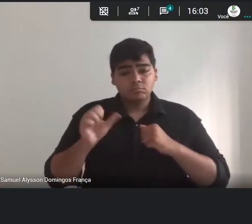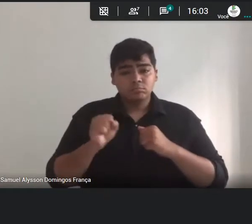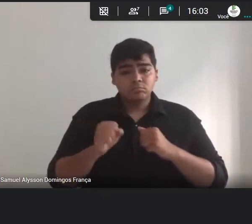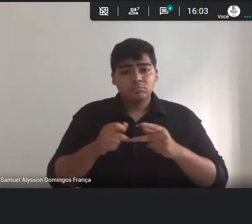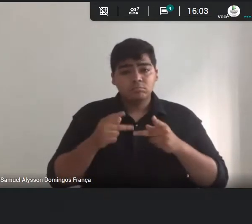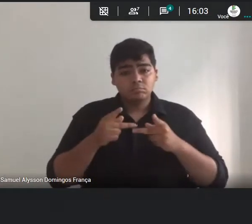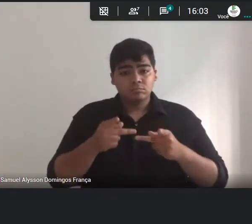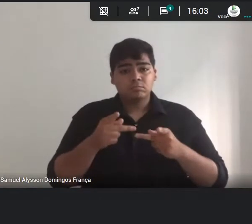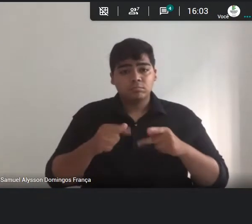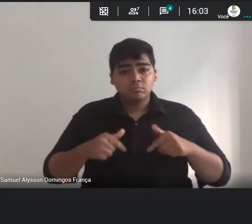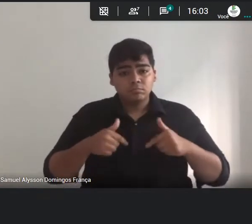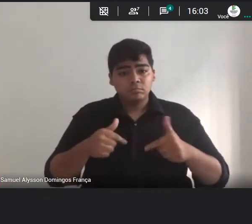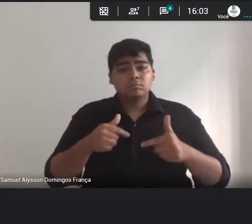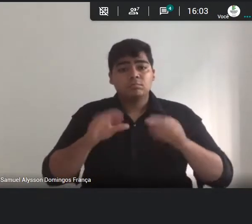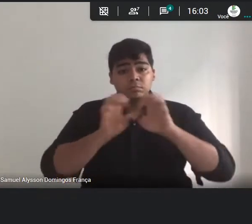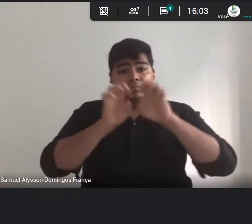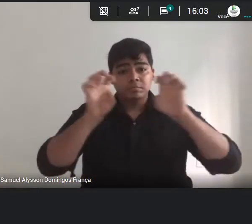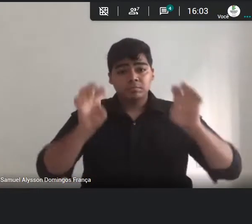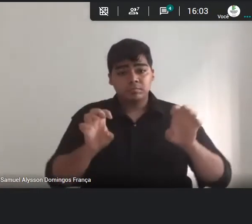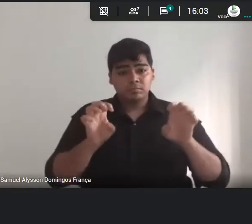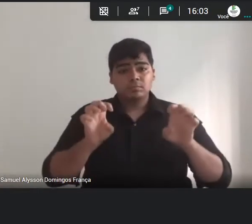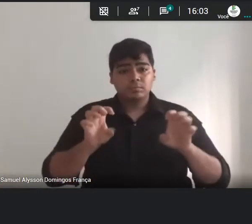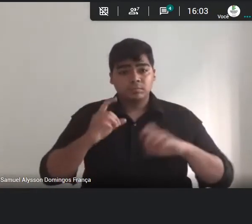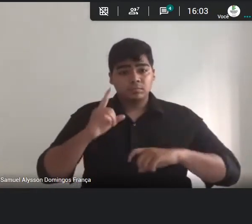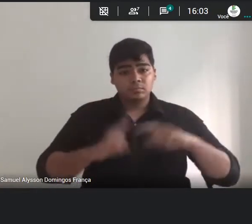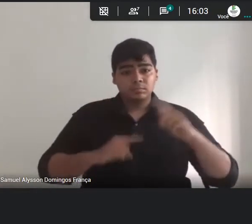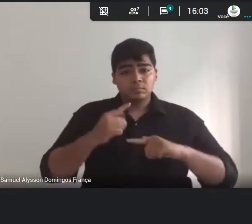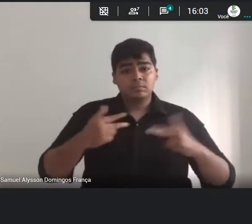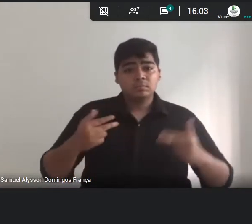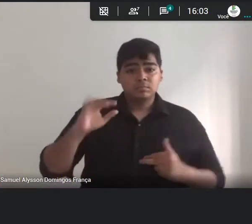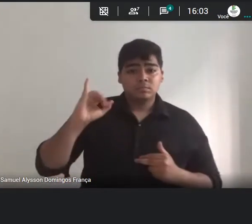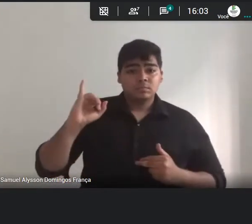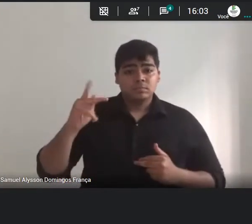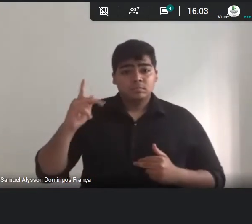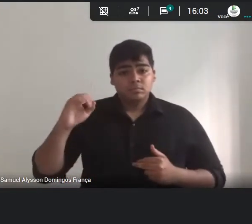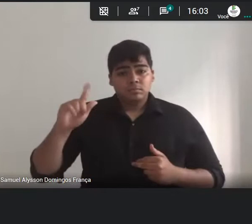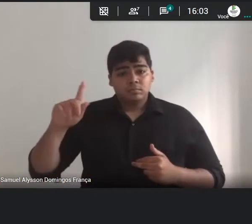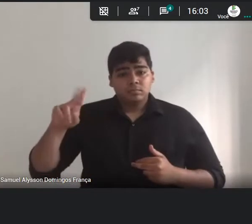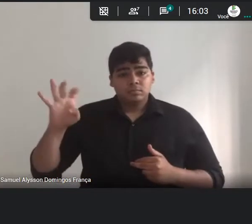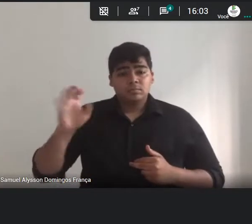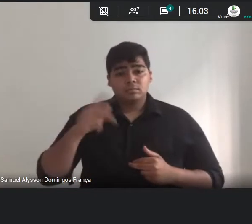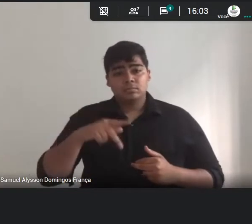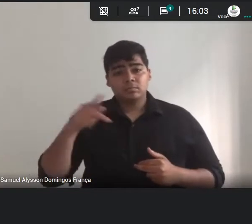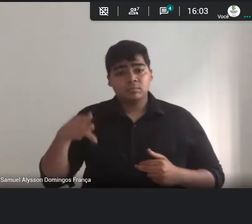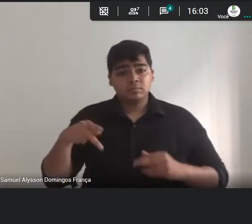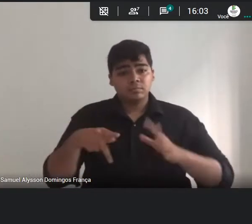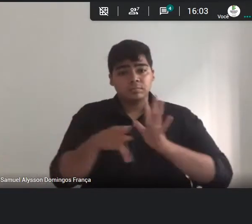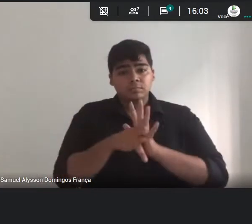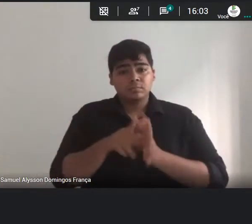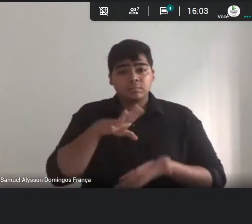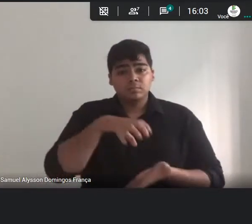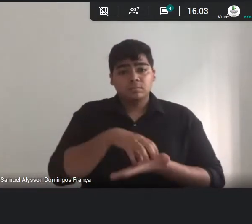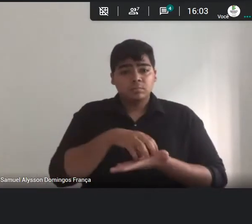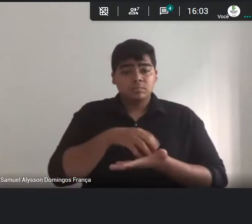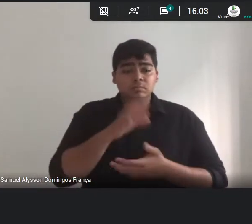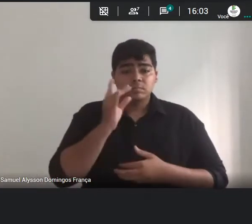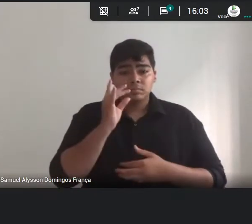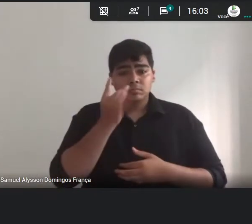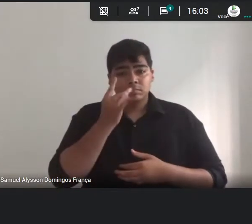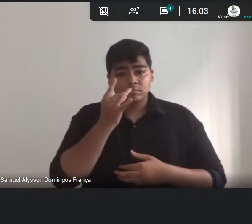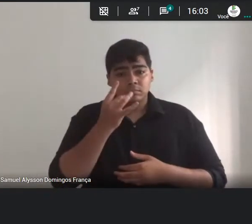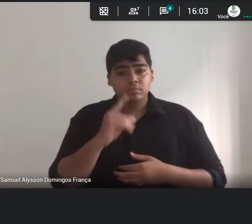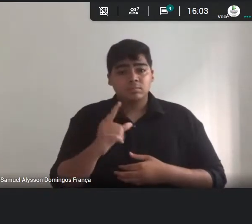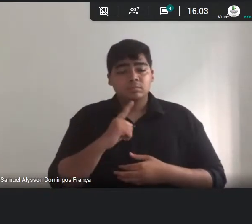de Estruturas e Fundações pelo IPOG, professor efetivo do Campus Cajazeiras e coordenador do Núcleo de